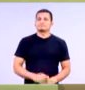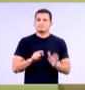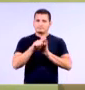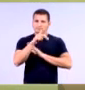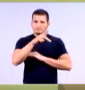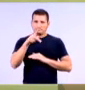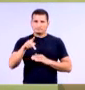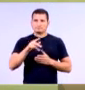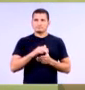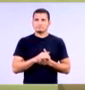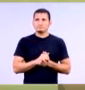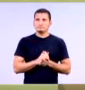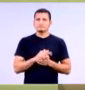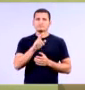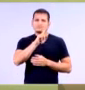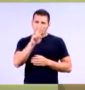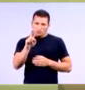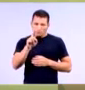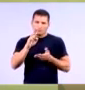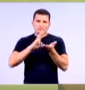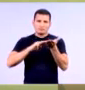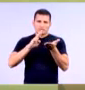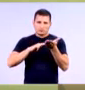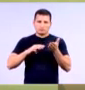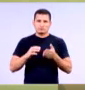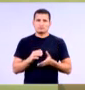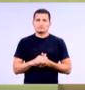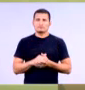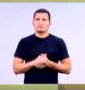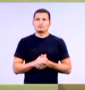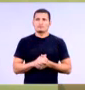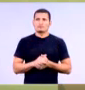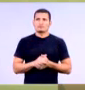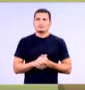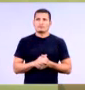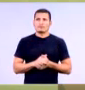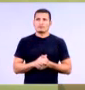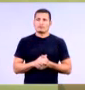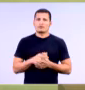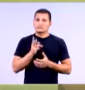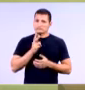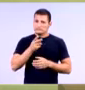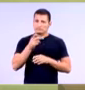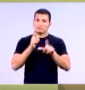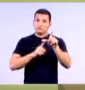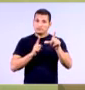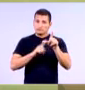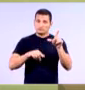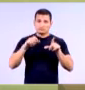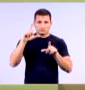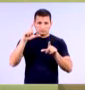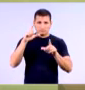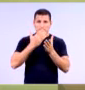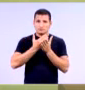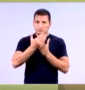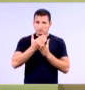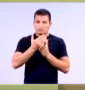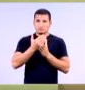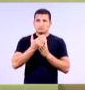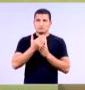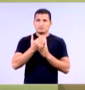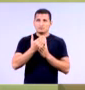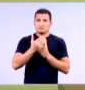se... É sobre o nome do método, né? Gostaria de dizer que é sempre inicial maiúscula. O senhor ia